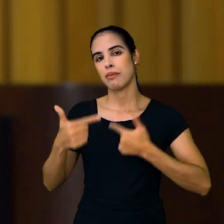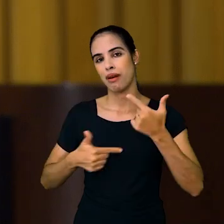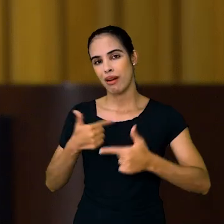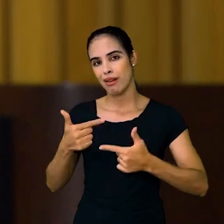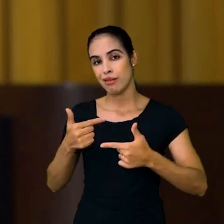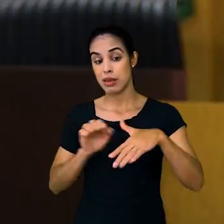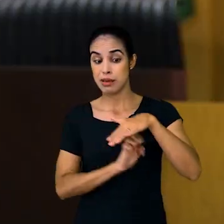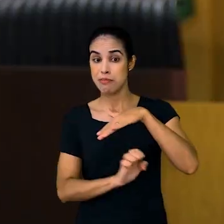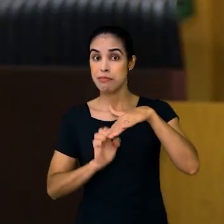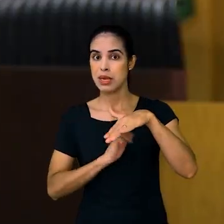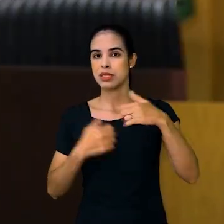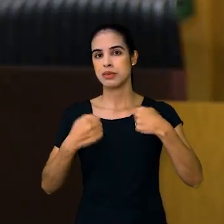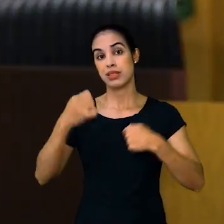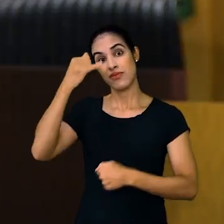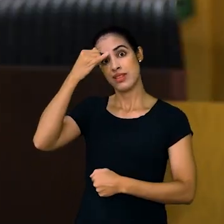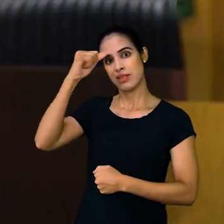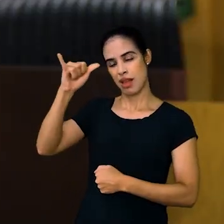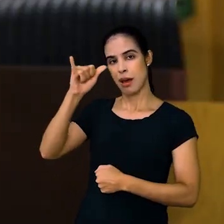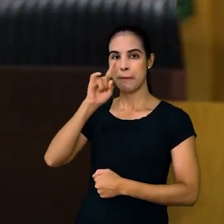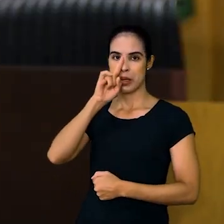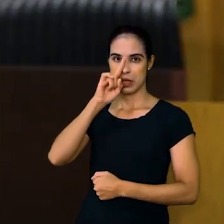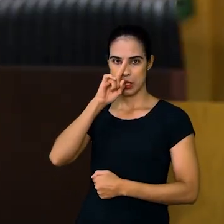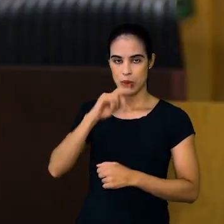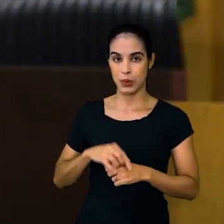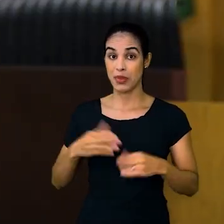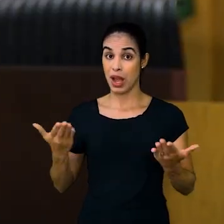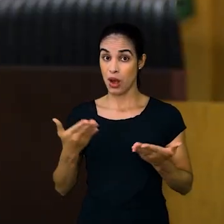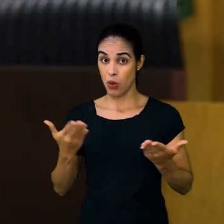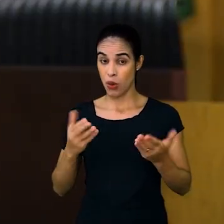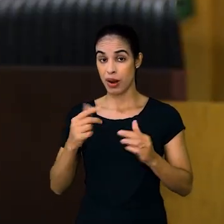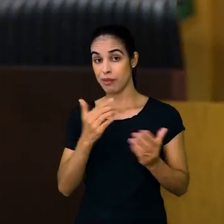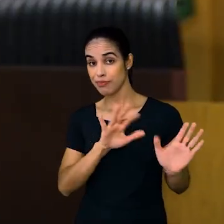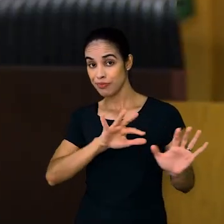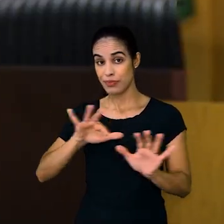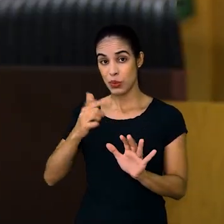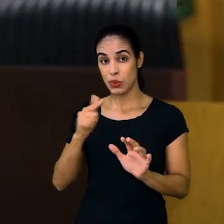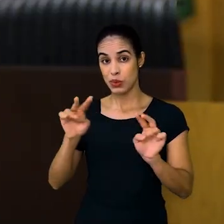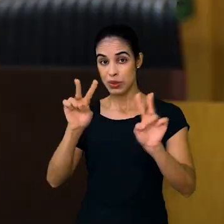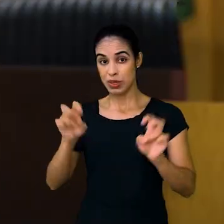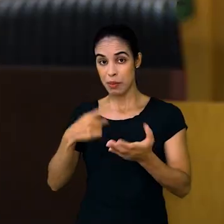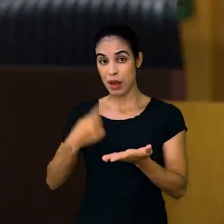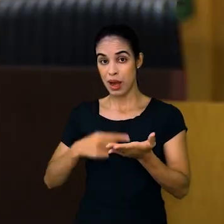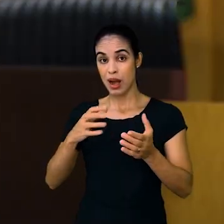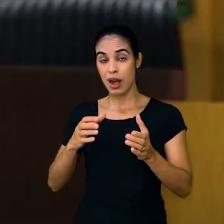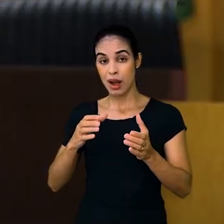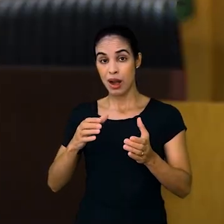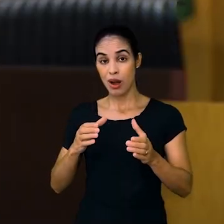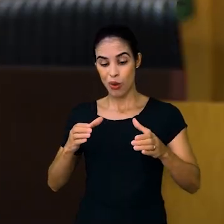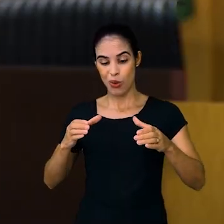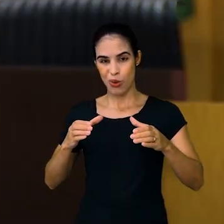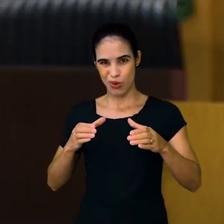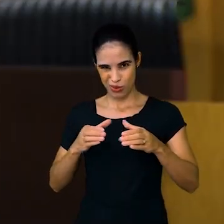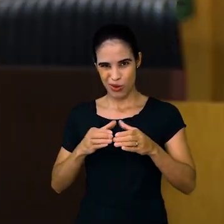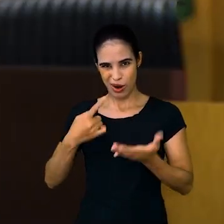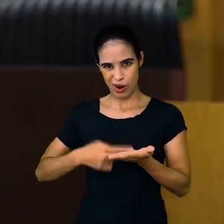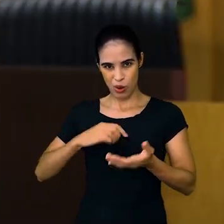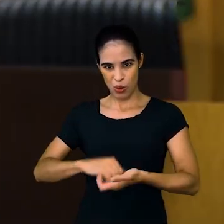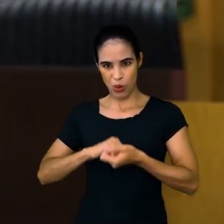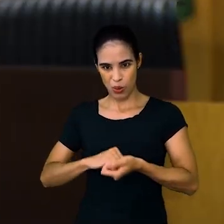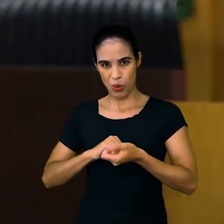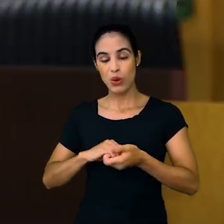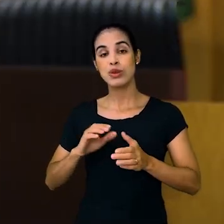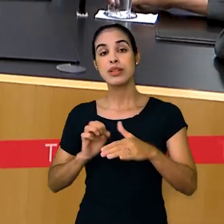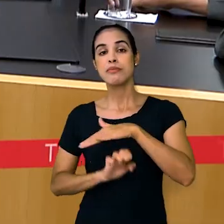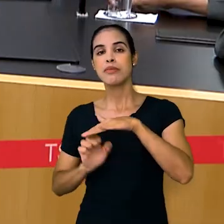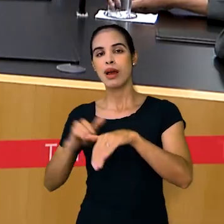das empresas. E agora a gente muda de assunto para falar de conciliação. Foi fechado aqui no TST o Acordo Coletivo de Trabalho dos Aeroviários. Dá